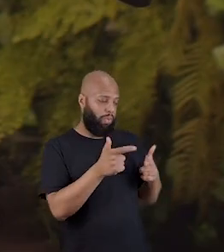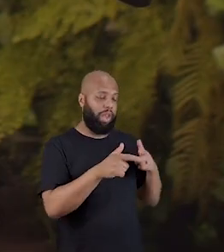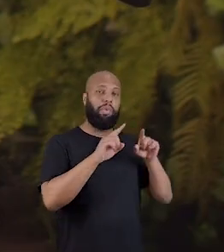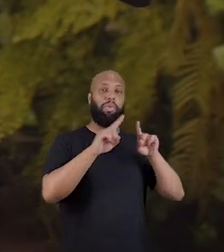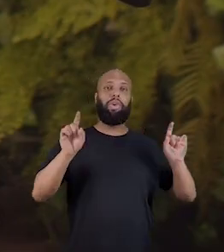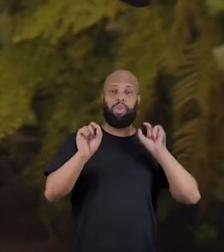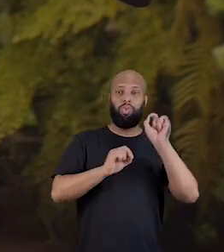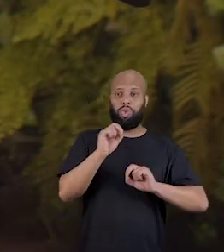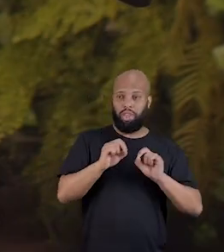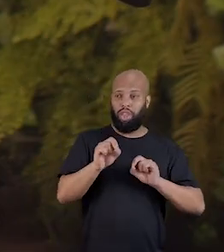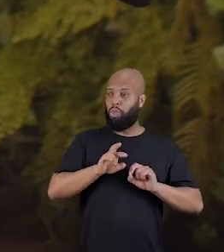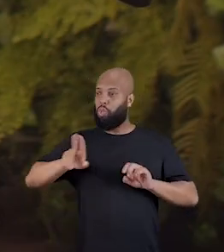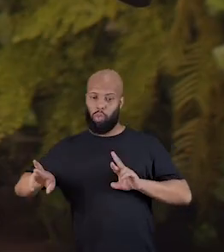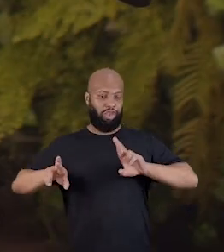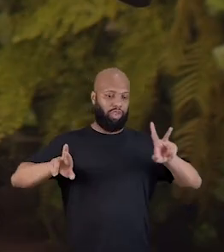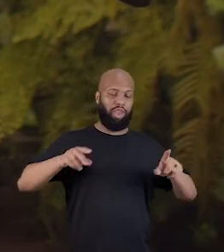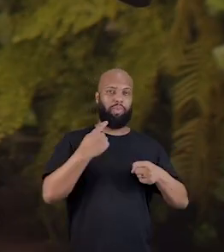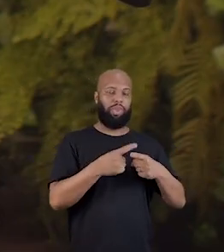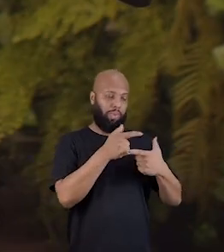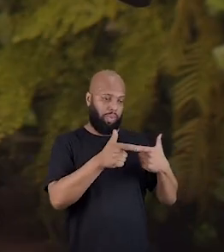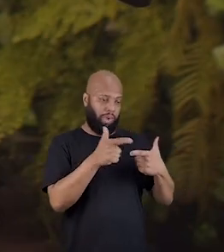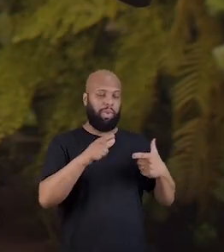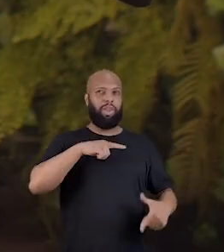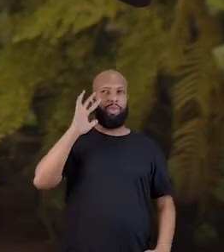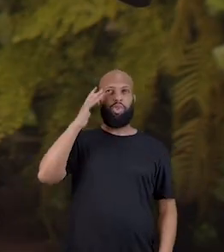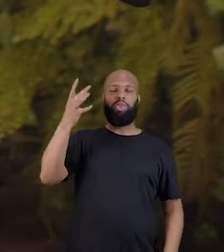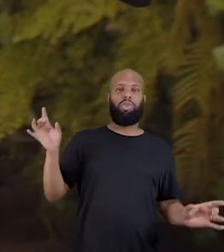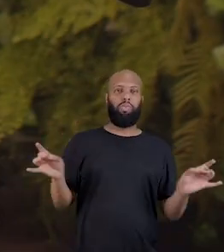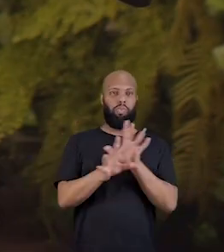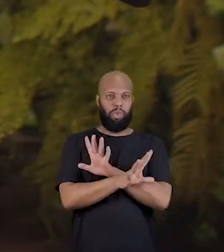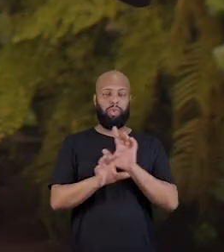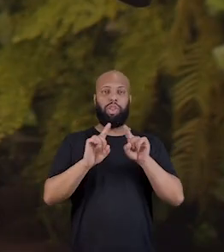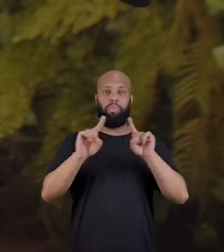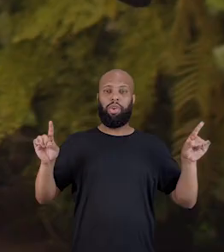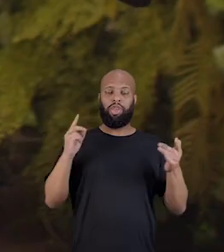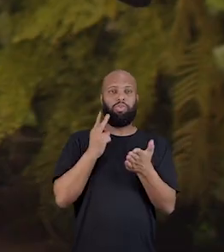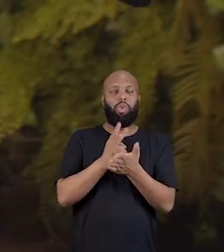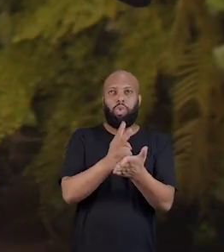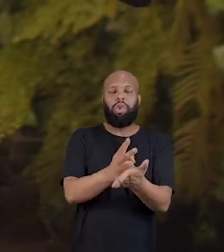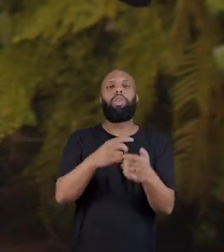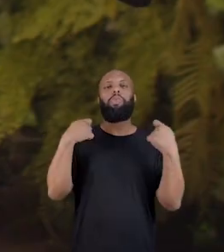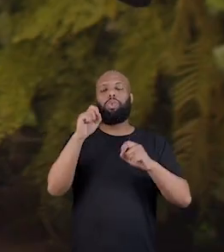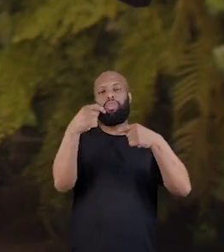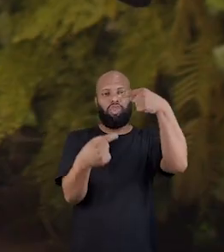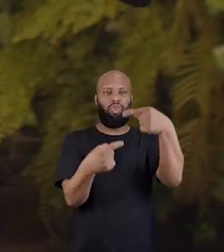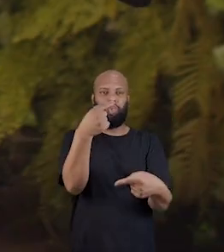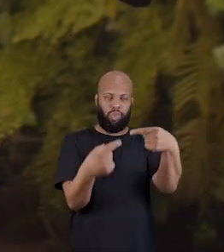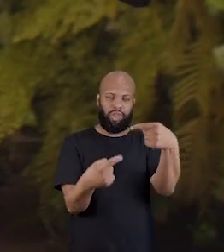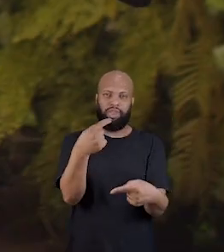ser um problema e sim uma polaridade. Porque um problema é uma coisa que tem uma solução pronta, você vai lá e resolve. Uma polaridade é uma coisa que sempre vai